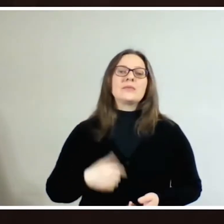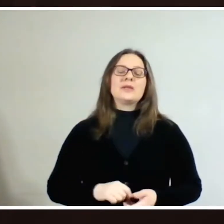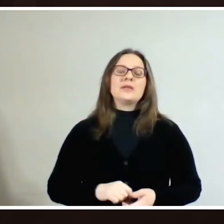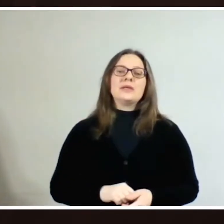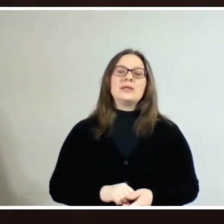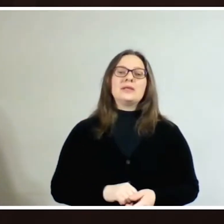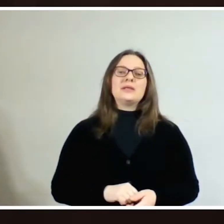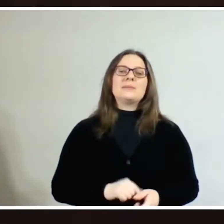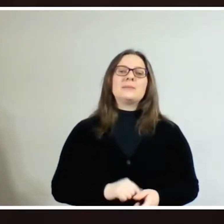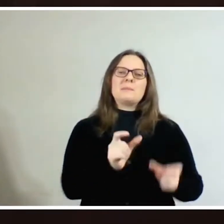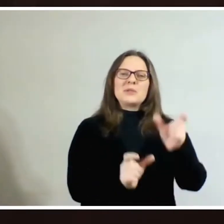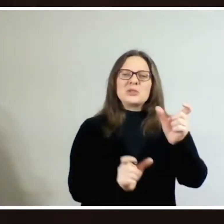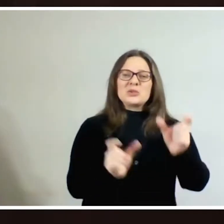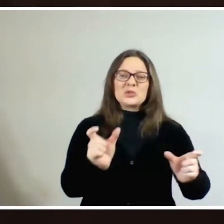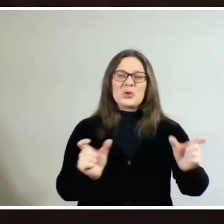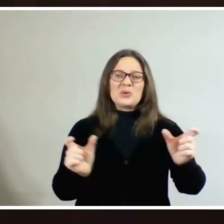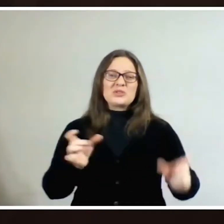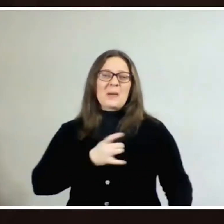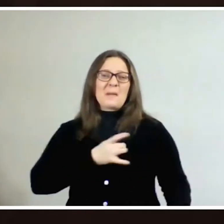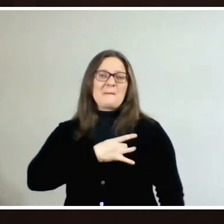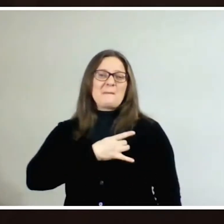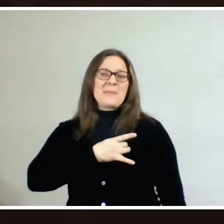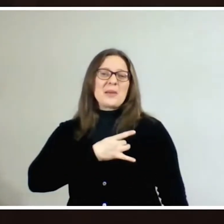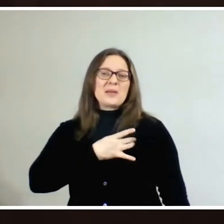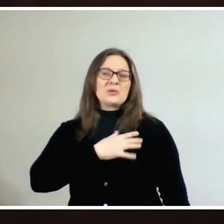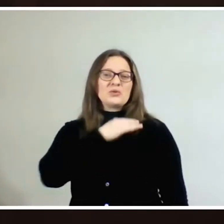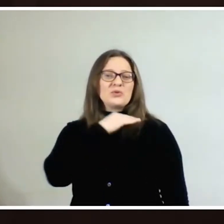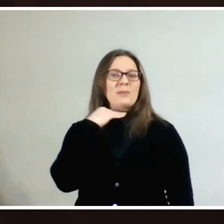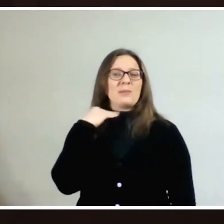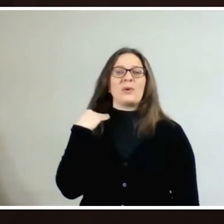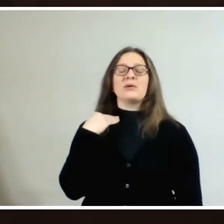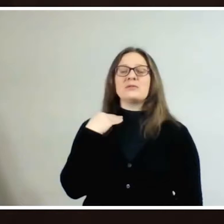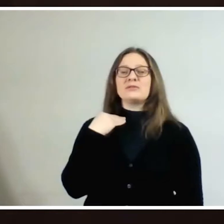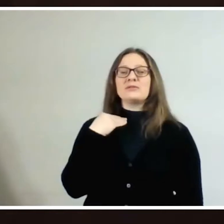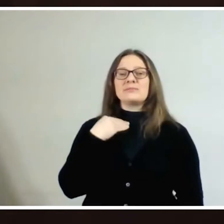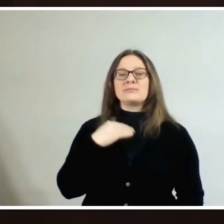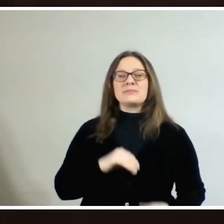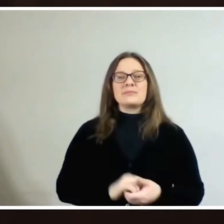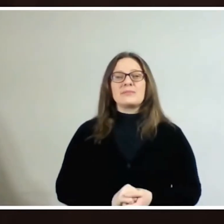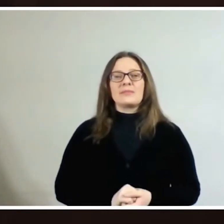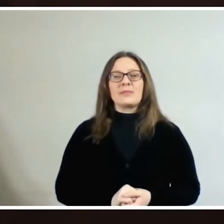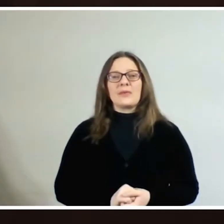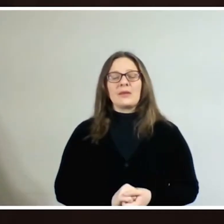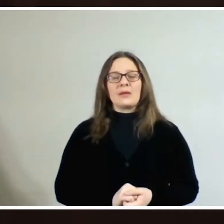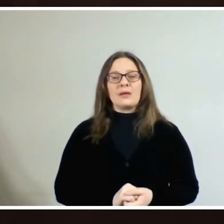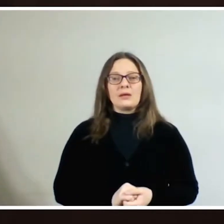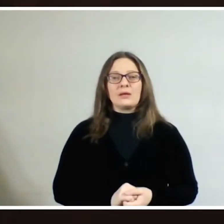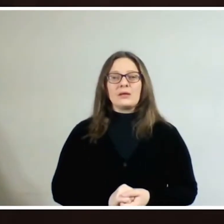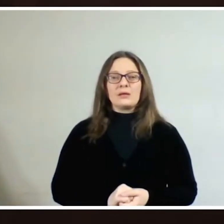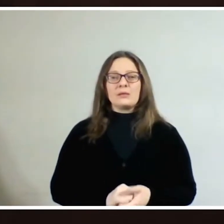né? Ó Senhor Jesus. 1 João 5,1, dá uma olhada.